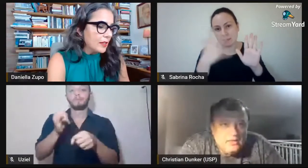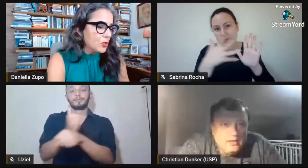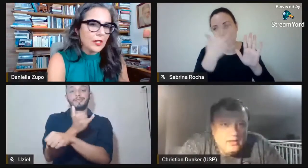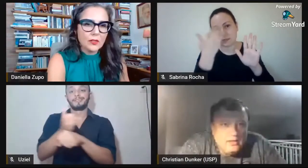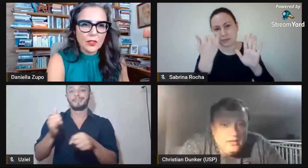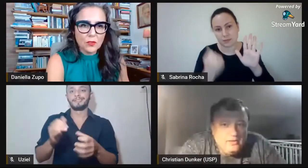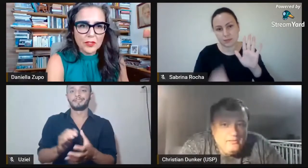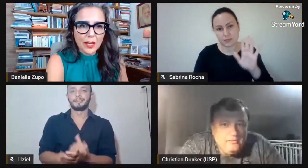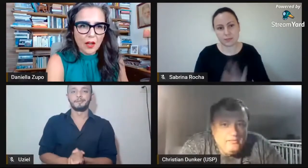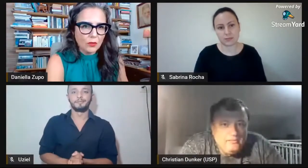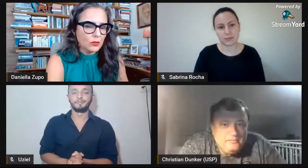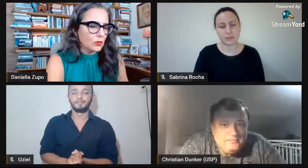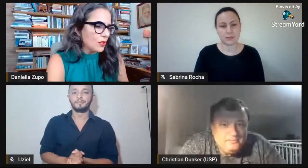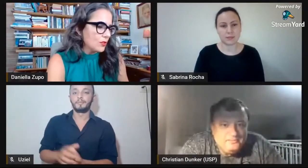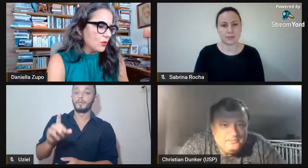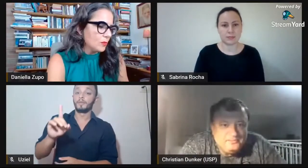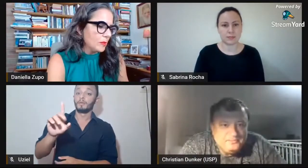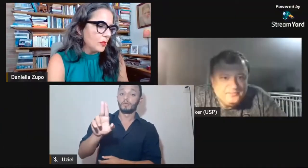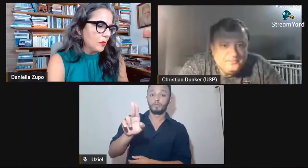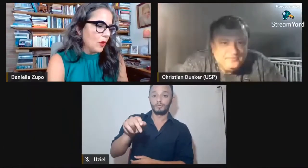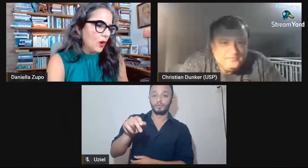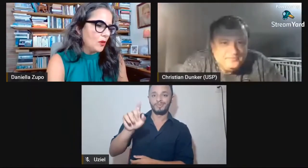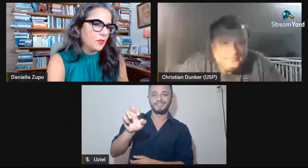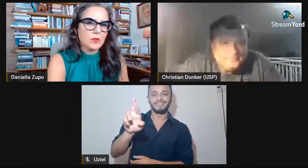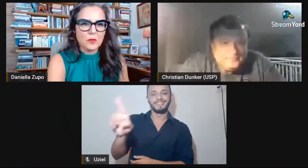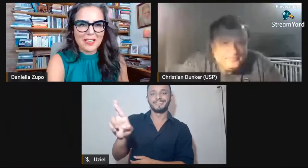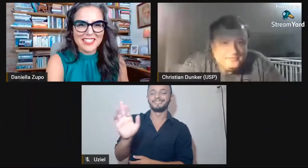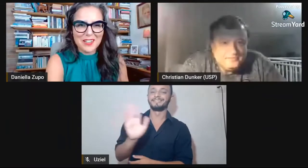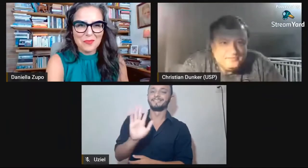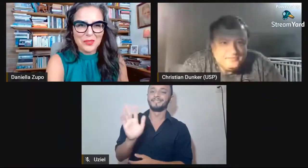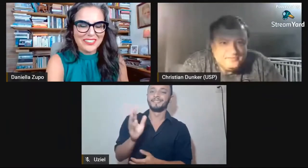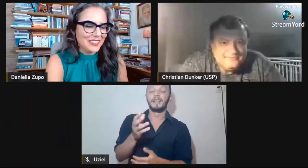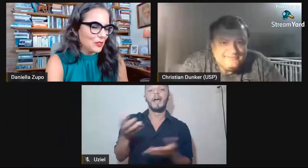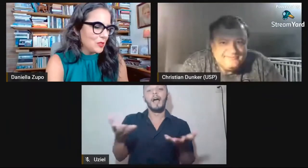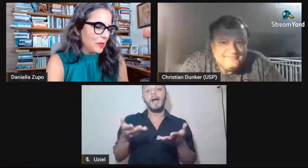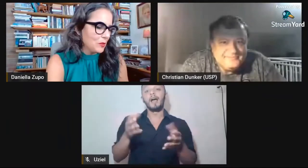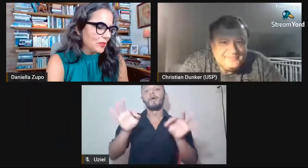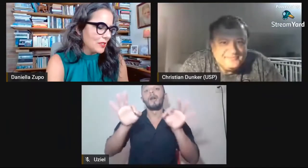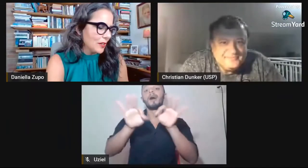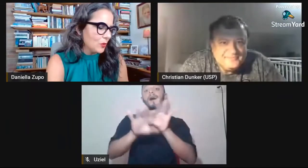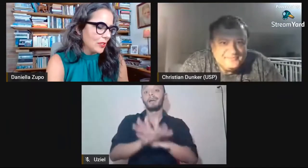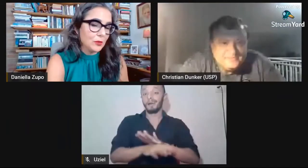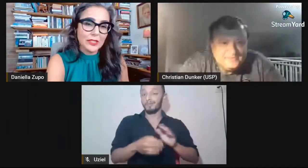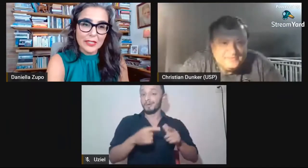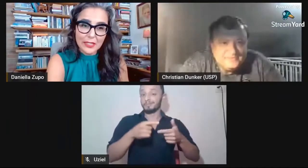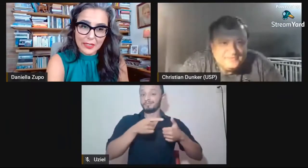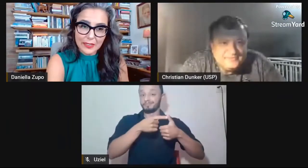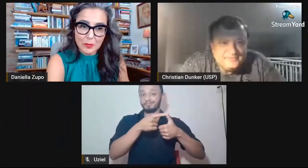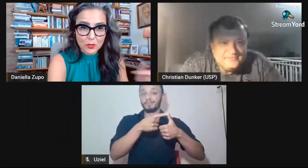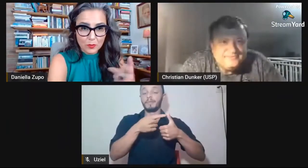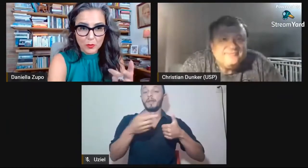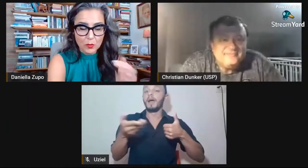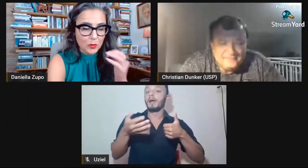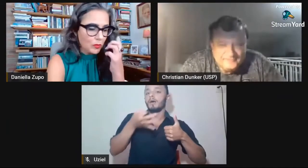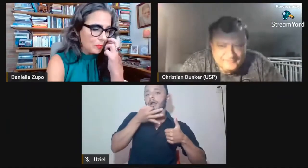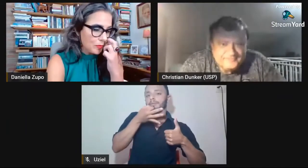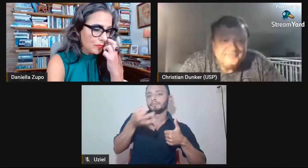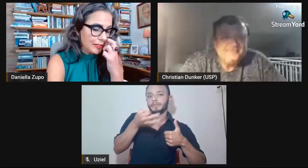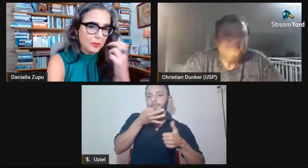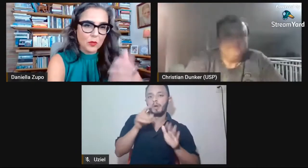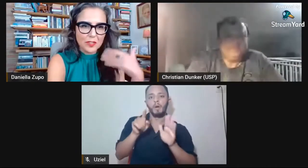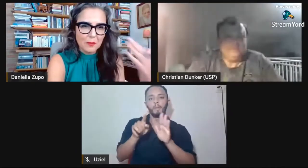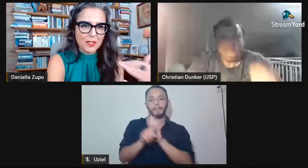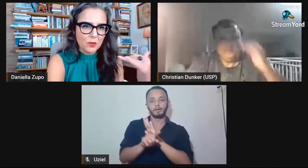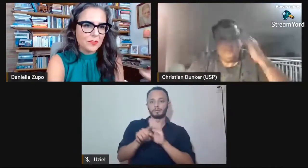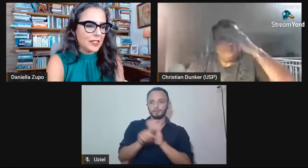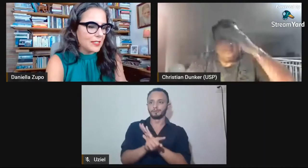Dunker, estamos chegando aqui ao final do nosso primeiro bloco. Vamos passar, portanto, as perguntas da curadoria e depois do público,